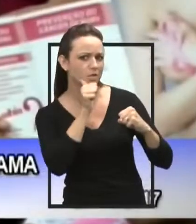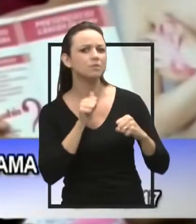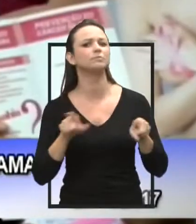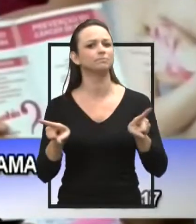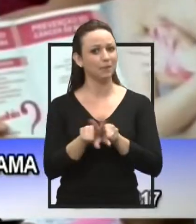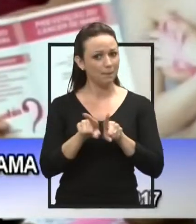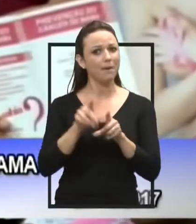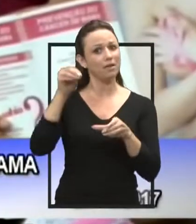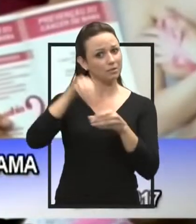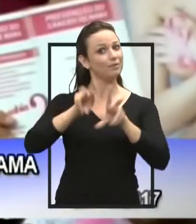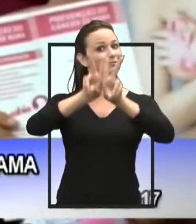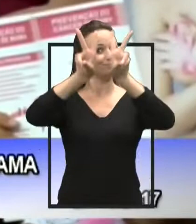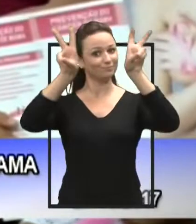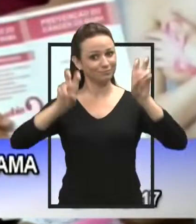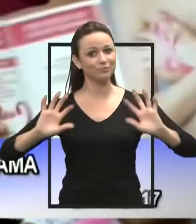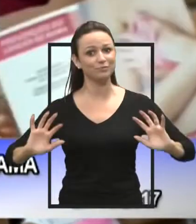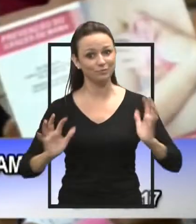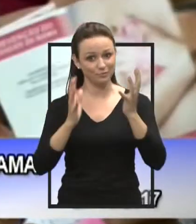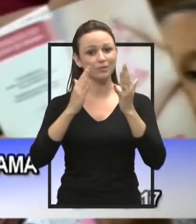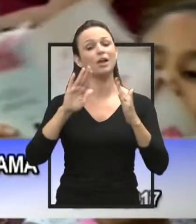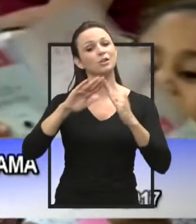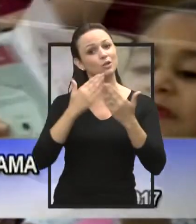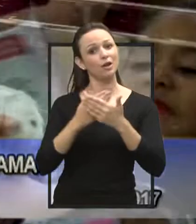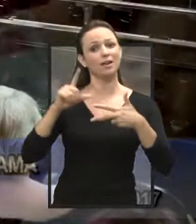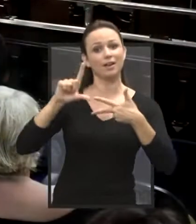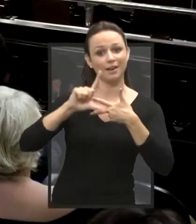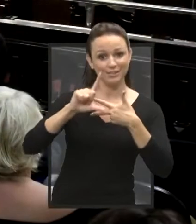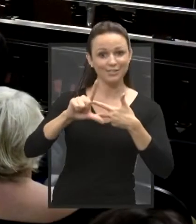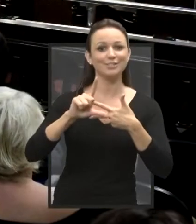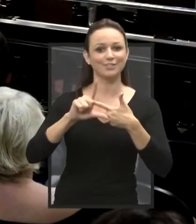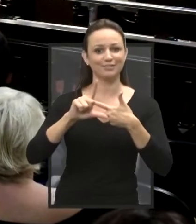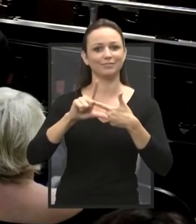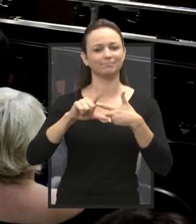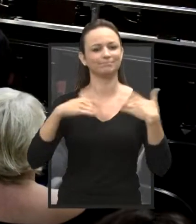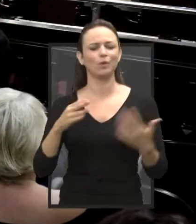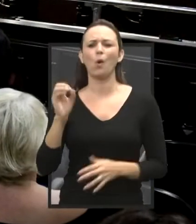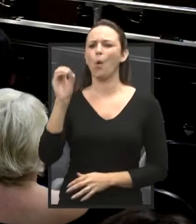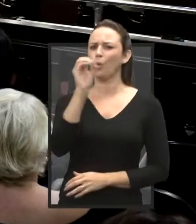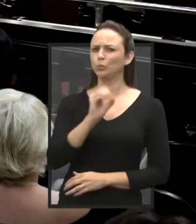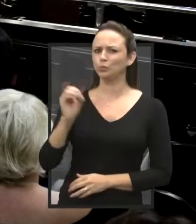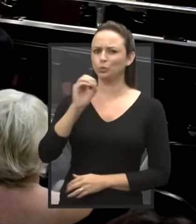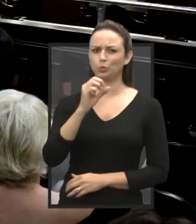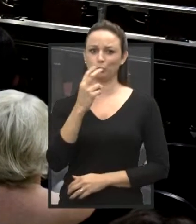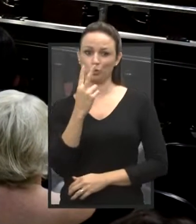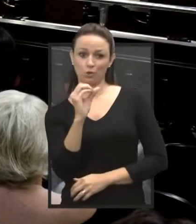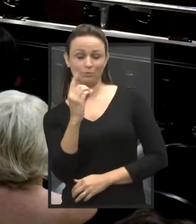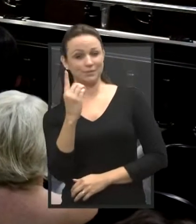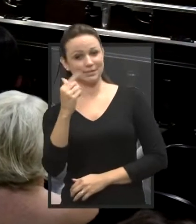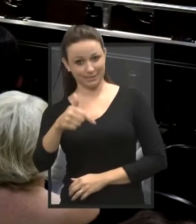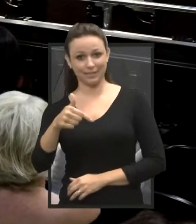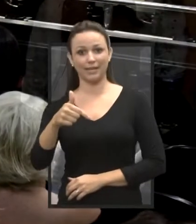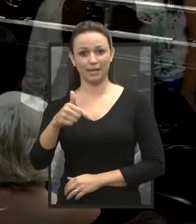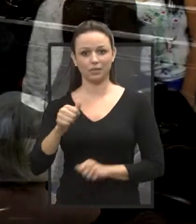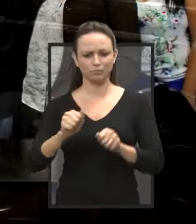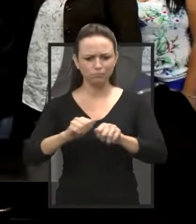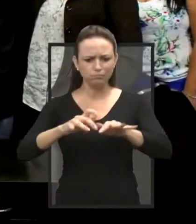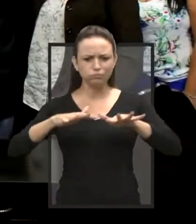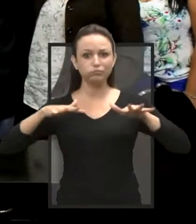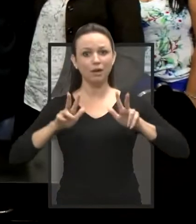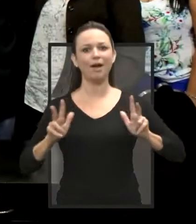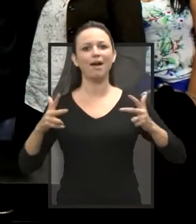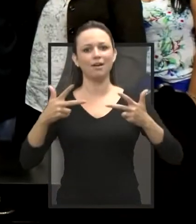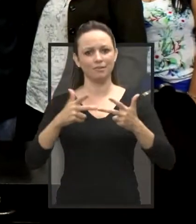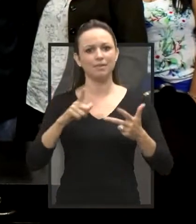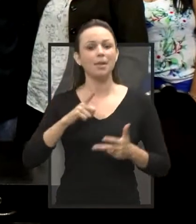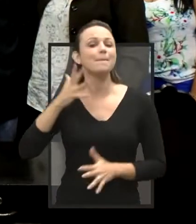em pauta nos eventos realizados pela Escola Legislativa. Em outubro de 2017, o plenário da Câmara